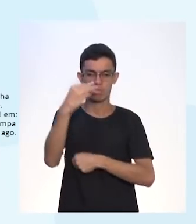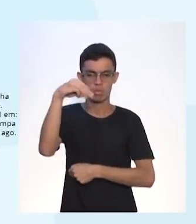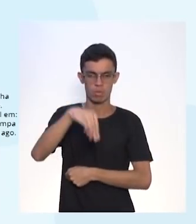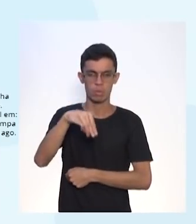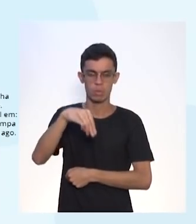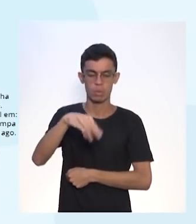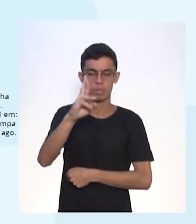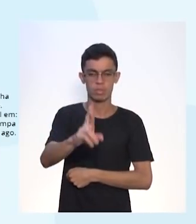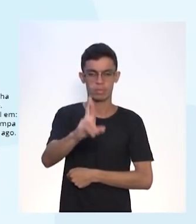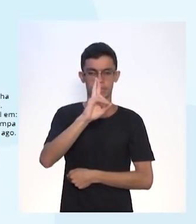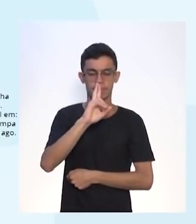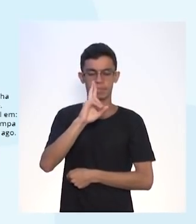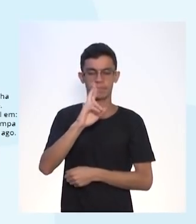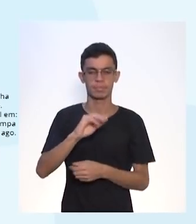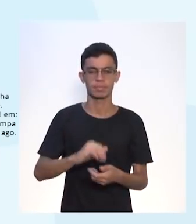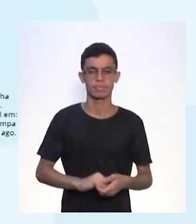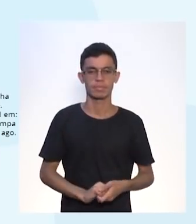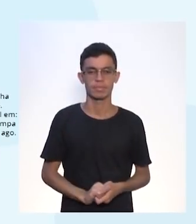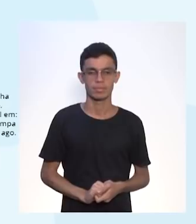ser, um minutinho. Vamos lá.